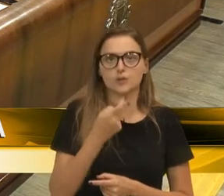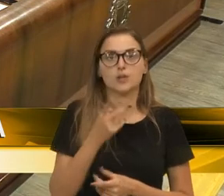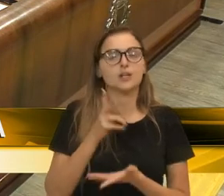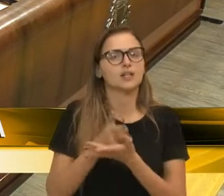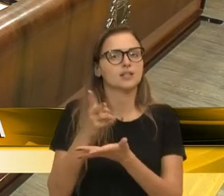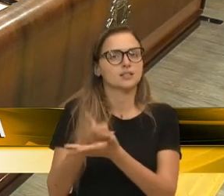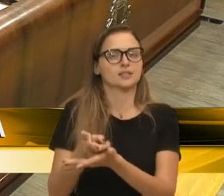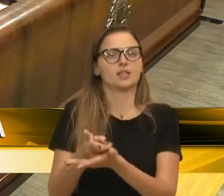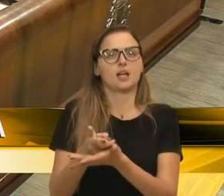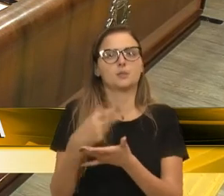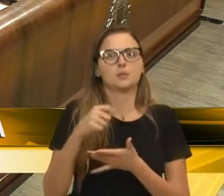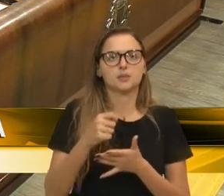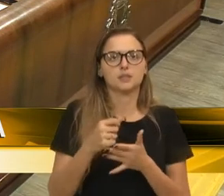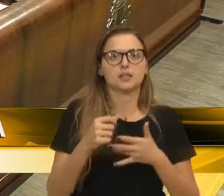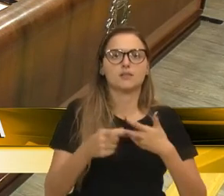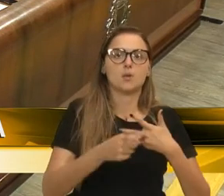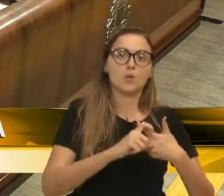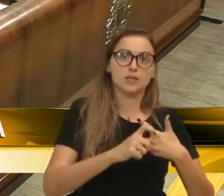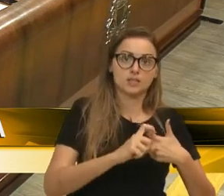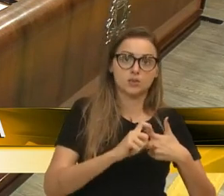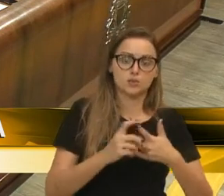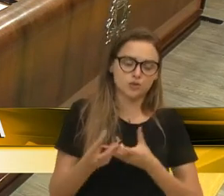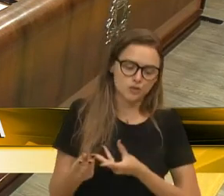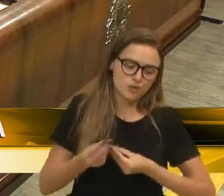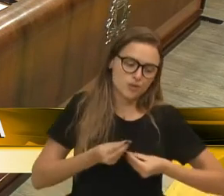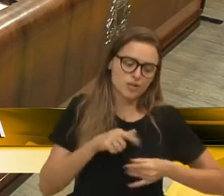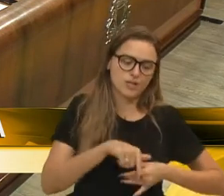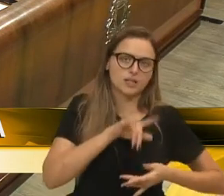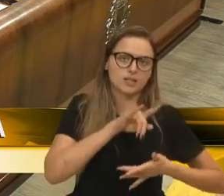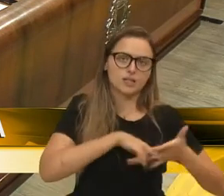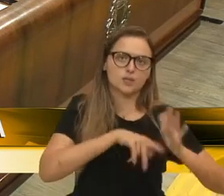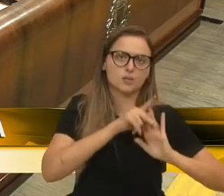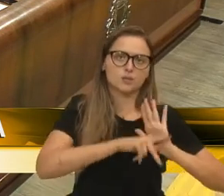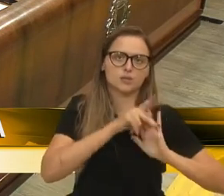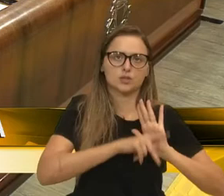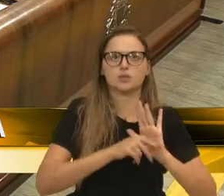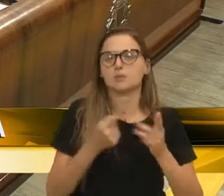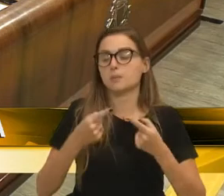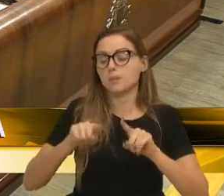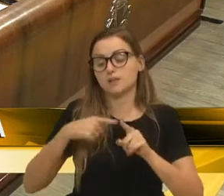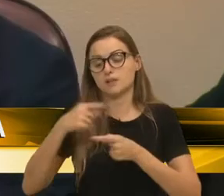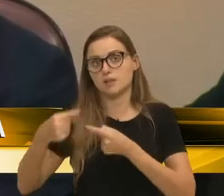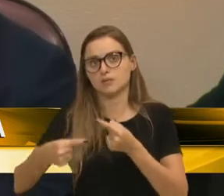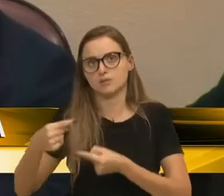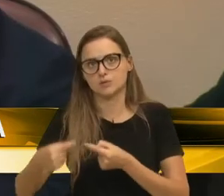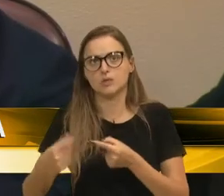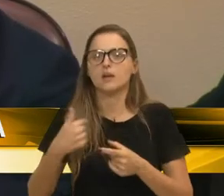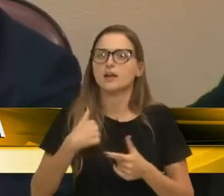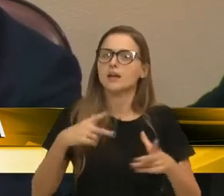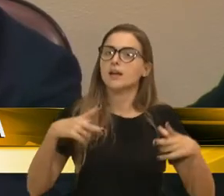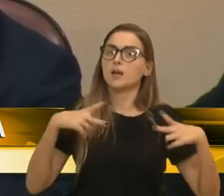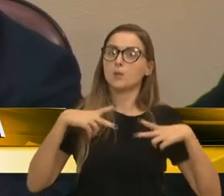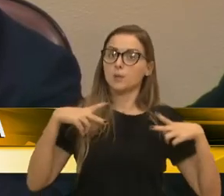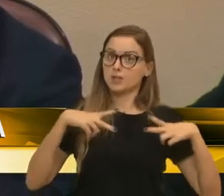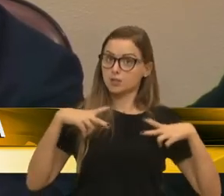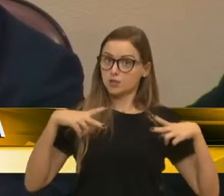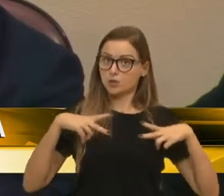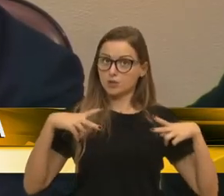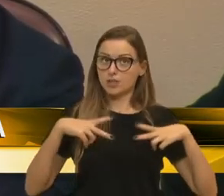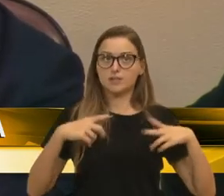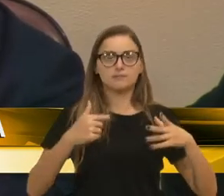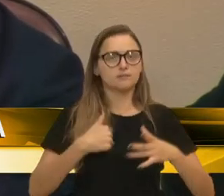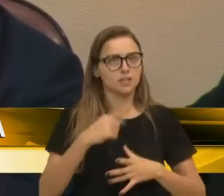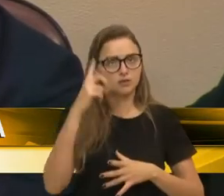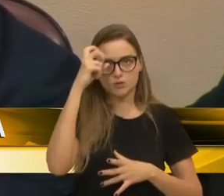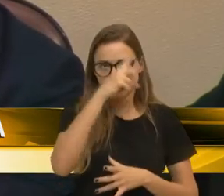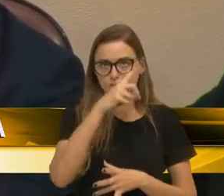deveria ser trazido do Executivo para cá, mas de qualquer maneira gera o debate. Eu, particularmente, tenho muita dificuldade de